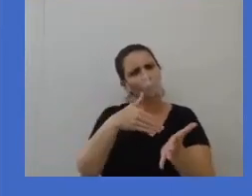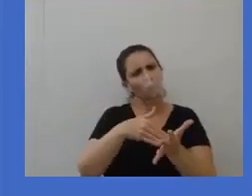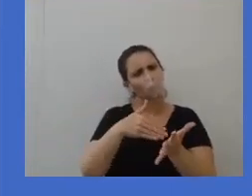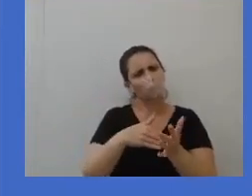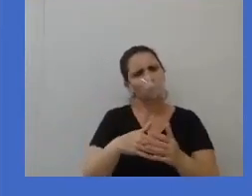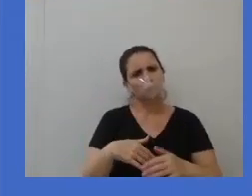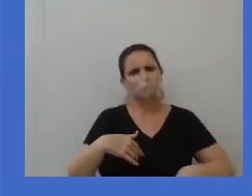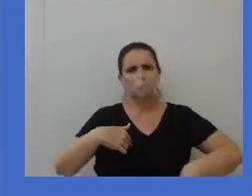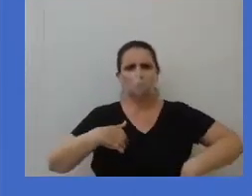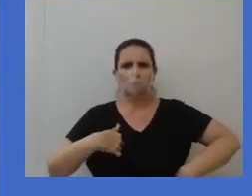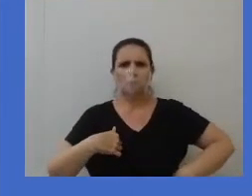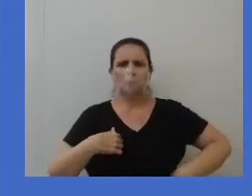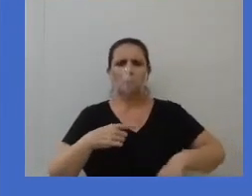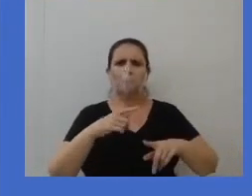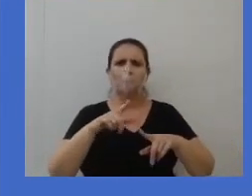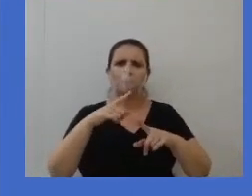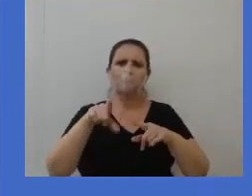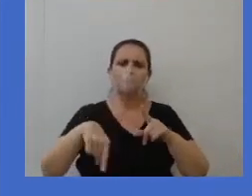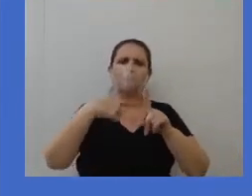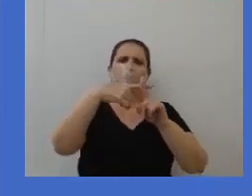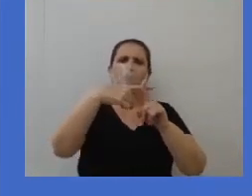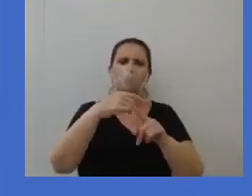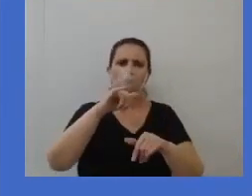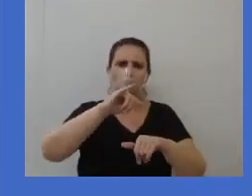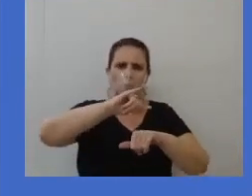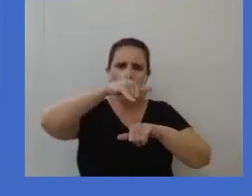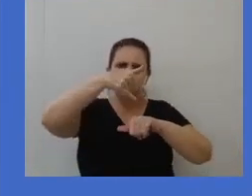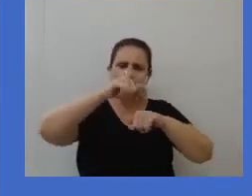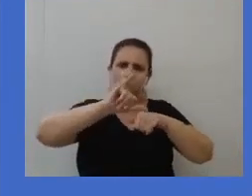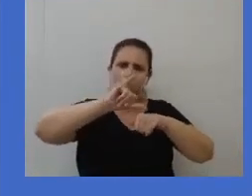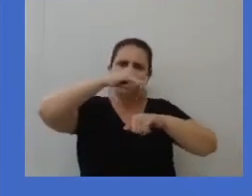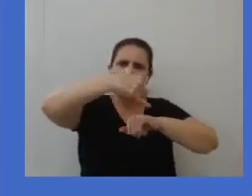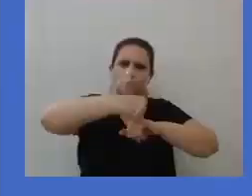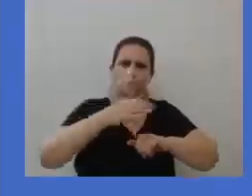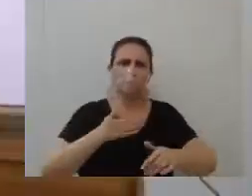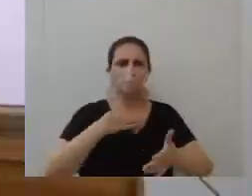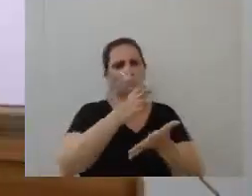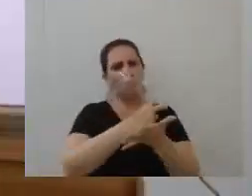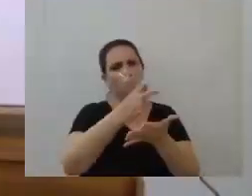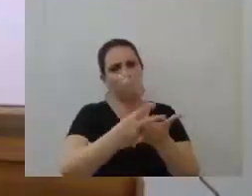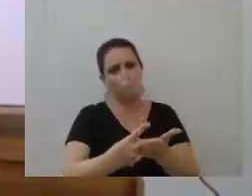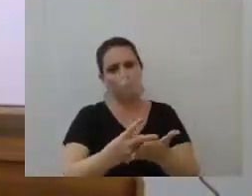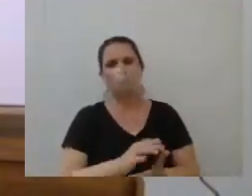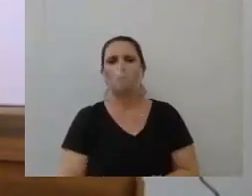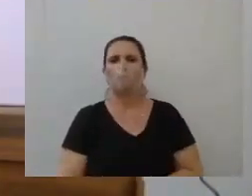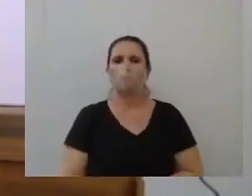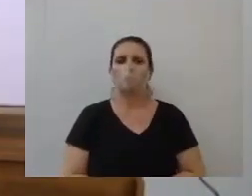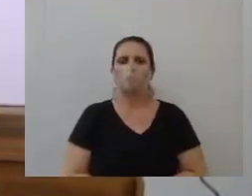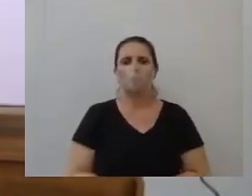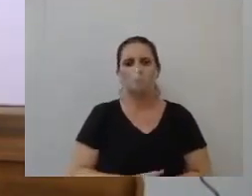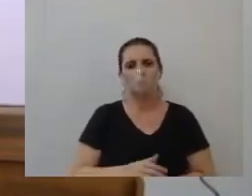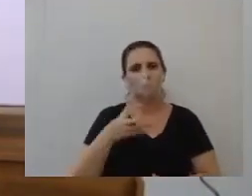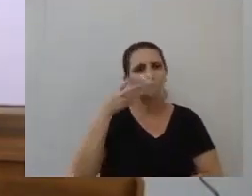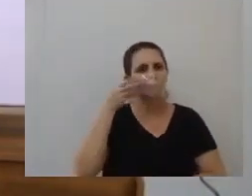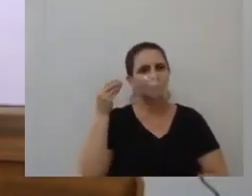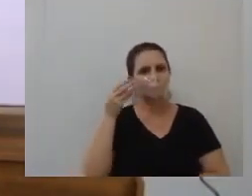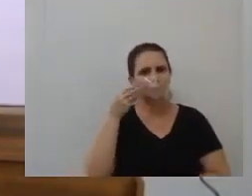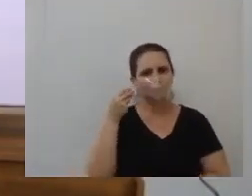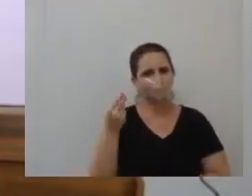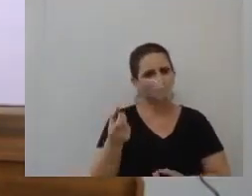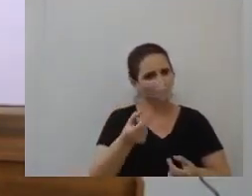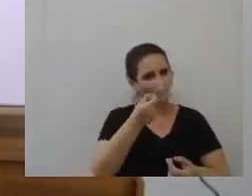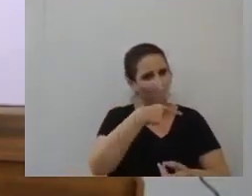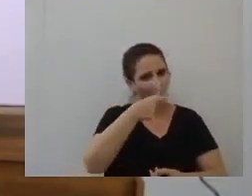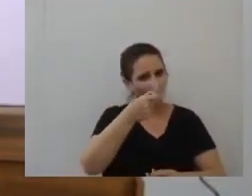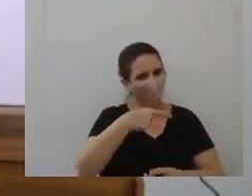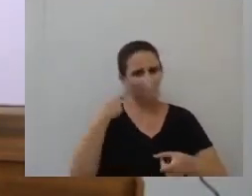quadrinho. Mais um adjetivo para o meu currículo. Bem, voltando aqui para mim, Garfield é irônico, né? Ele